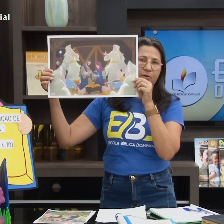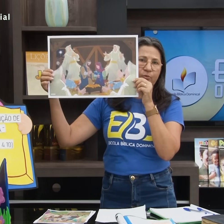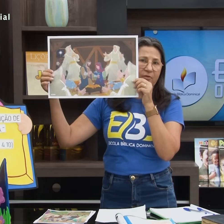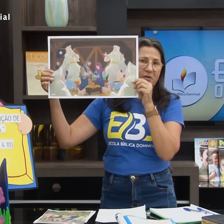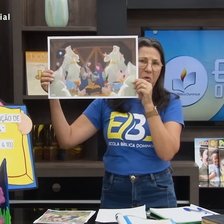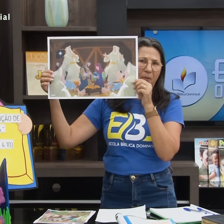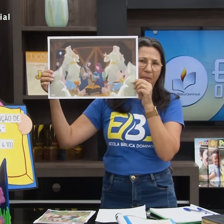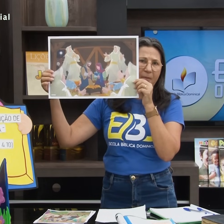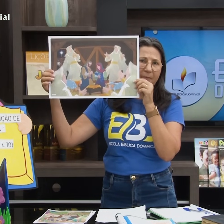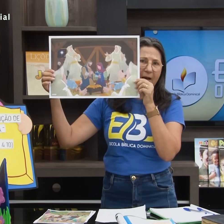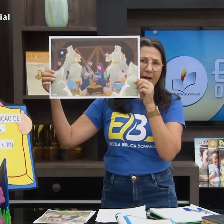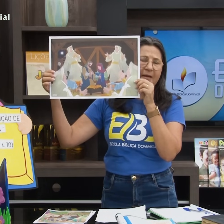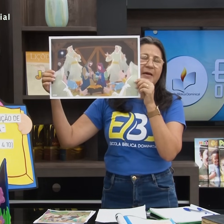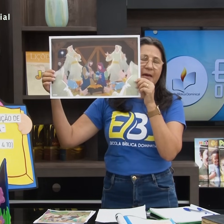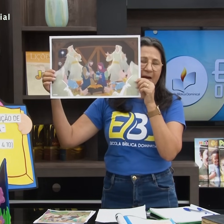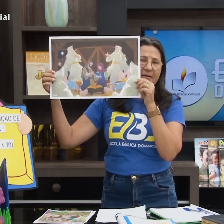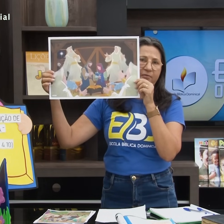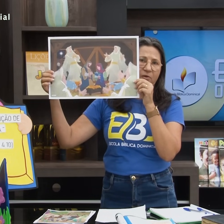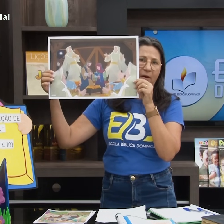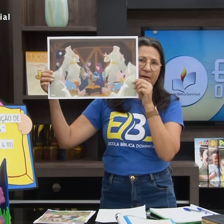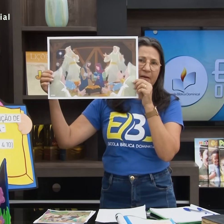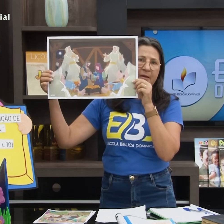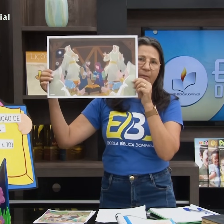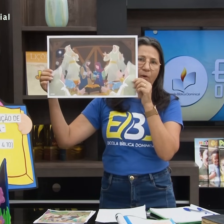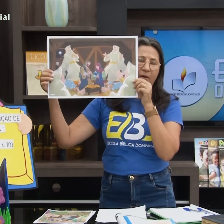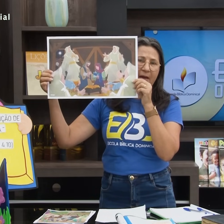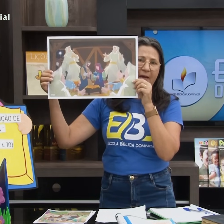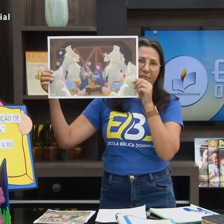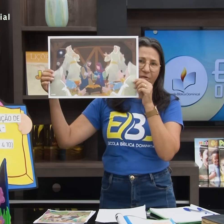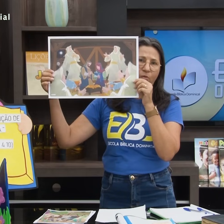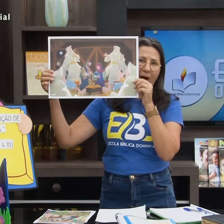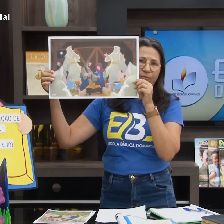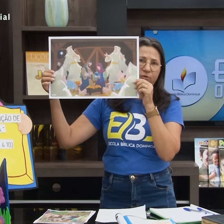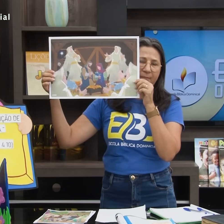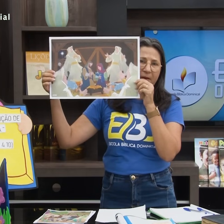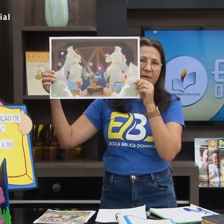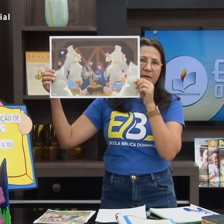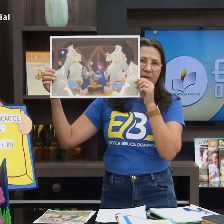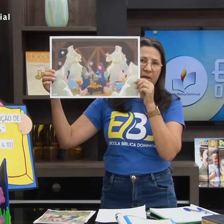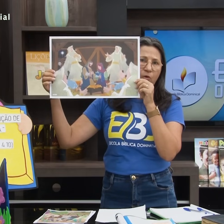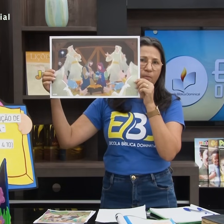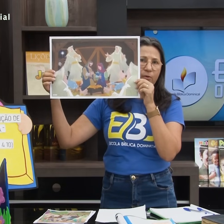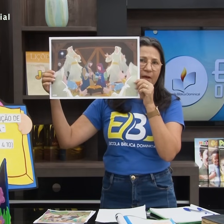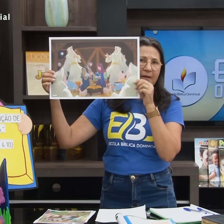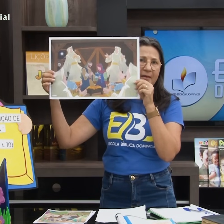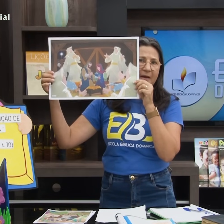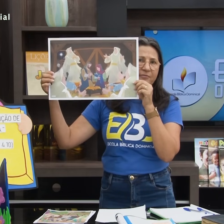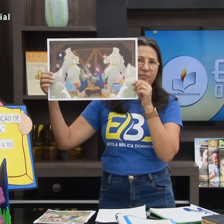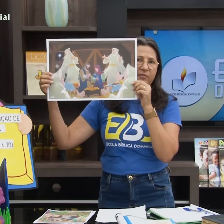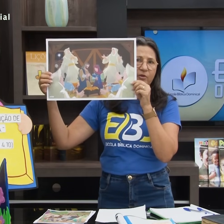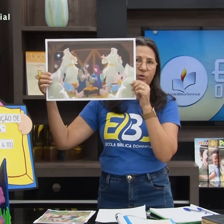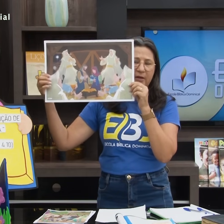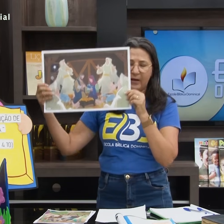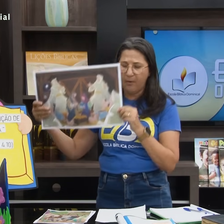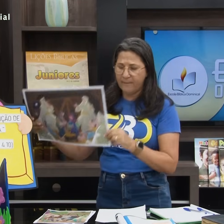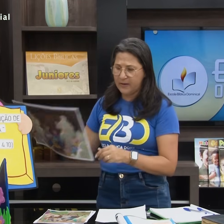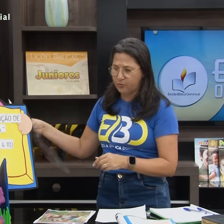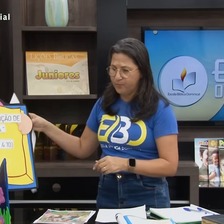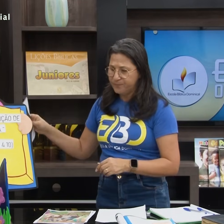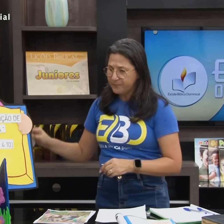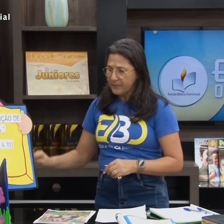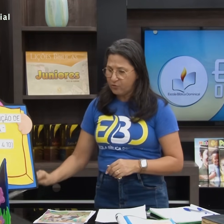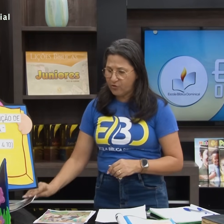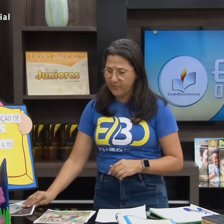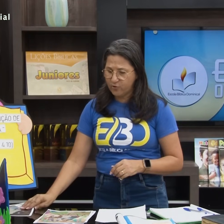ali não teve nenhum problema para ele ele nasceu ali porque foi um ato também de humildade que ele vivenciou naquele